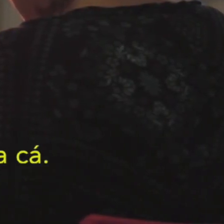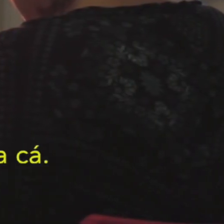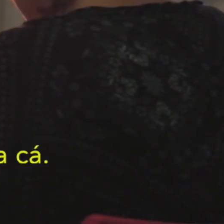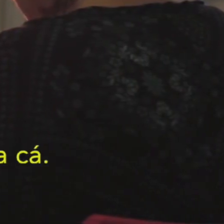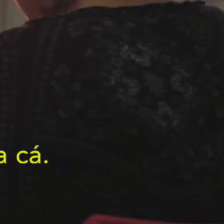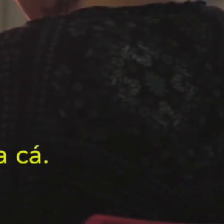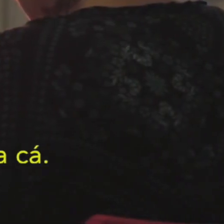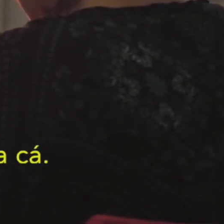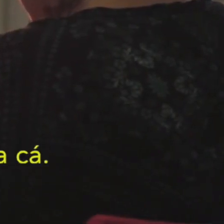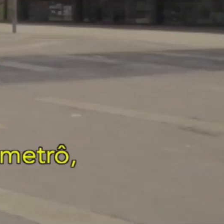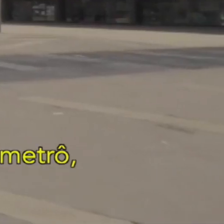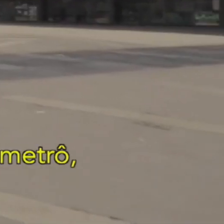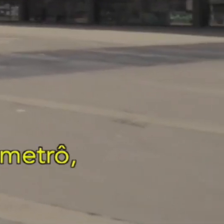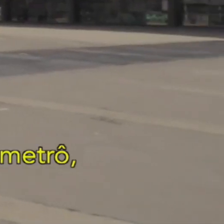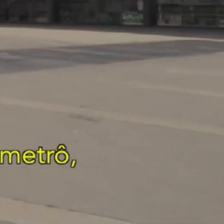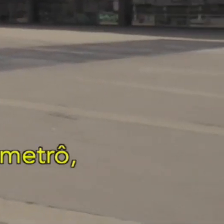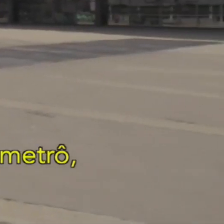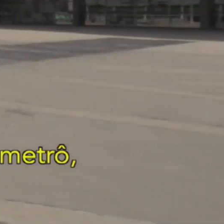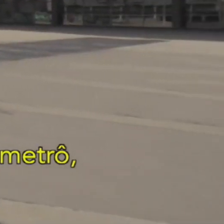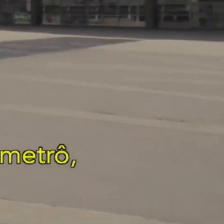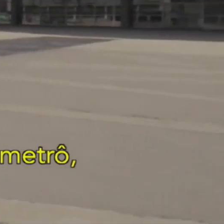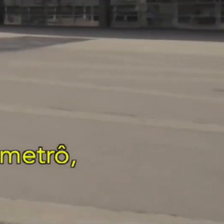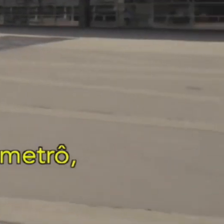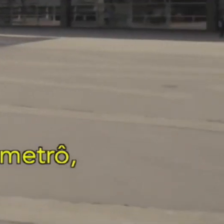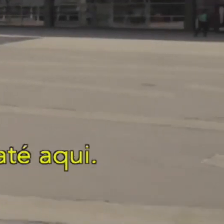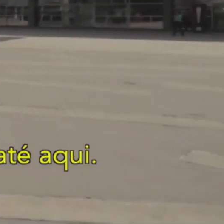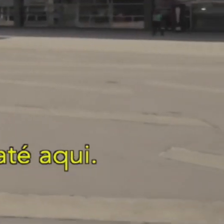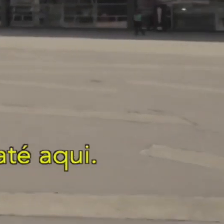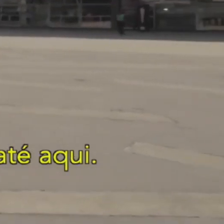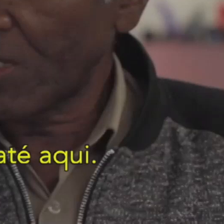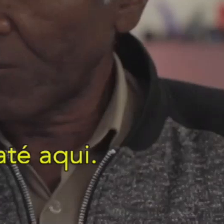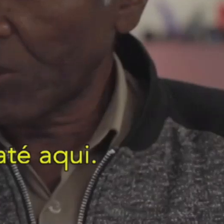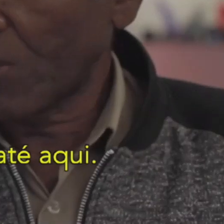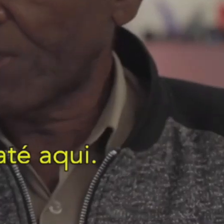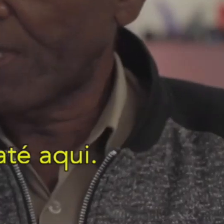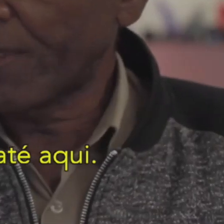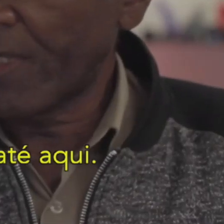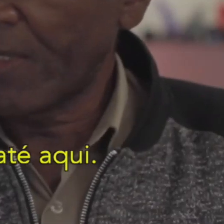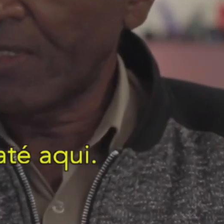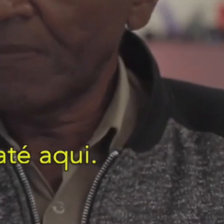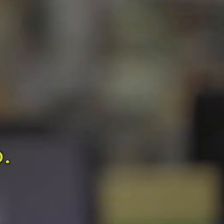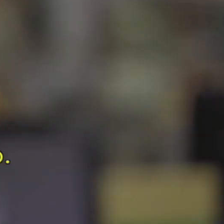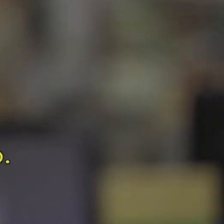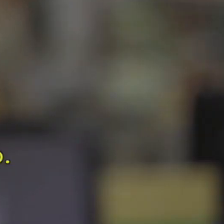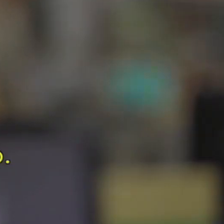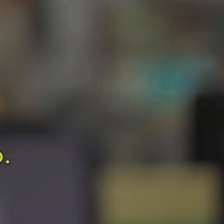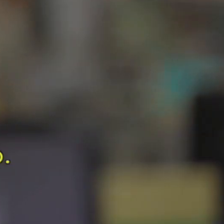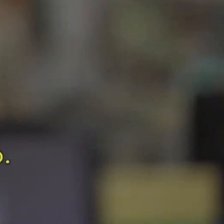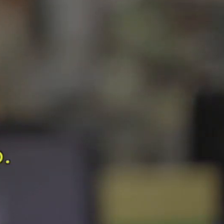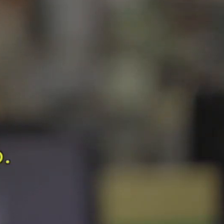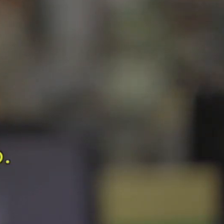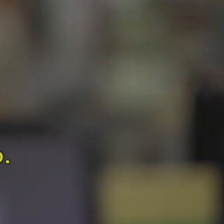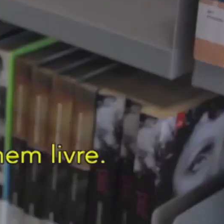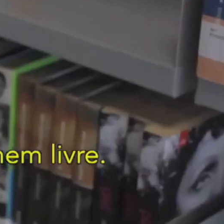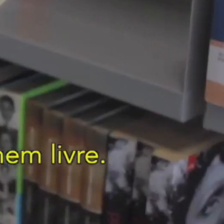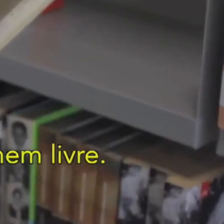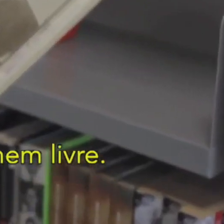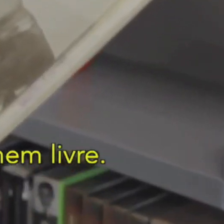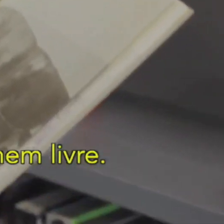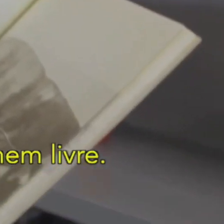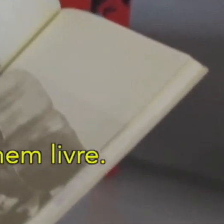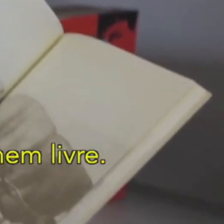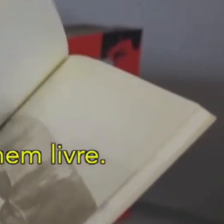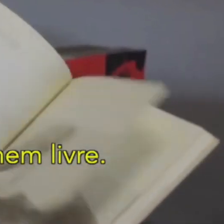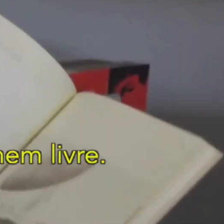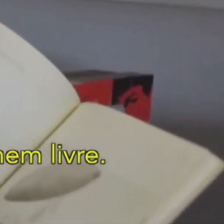gente vem de peito aberto para cá. Está bem colocado, nosso metrô, dá fácil acesso às pessoas chegar até aqui. Eu tenho direito a esse espaço. Eu me